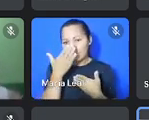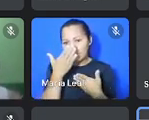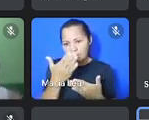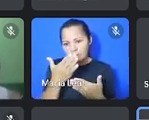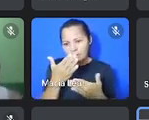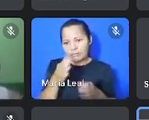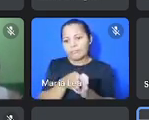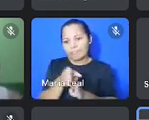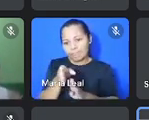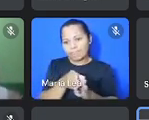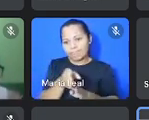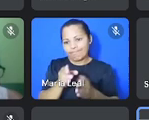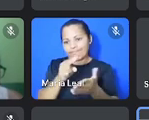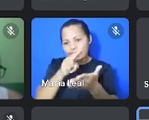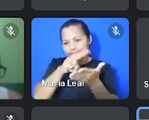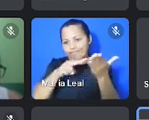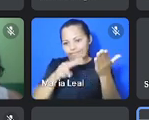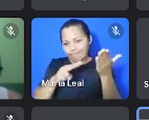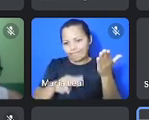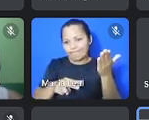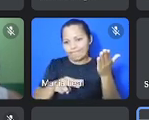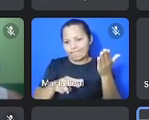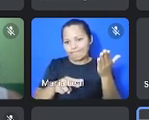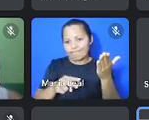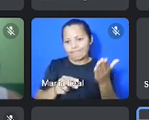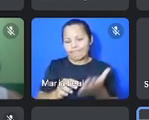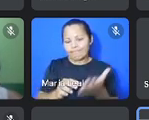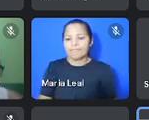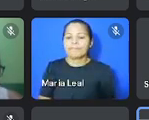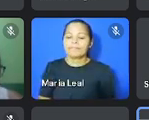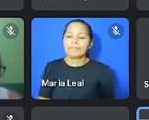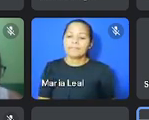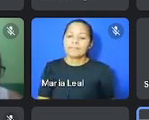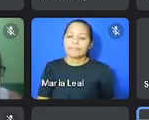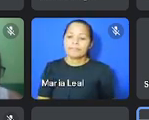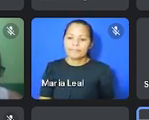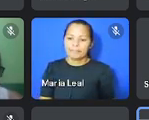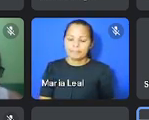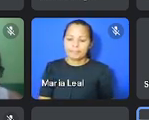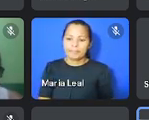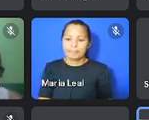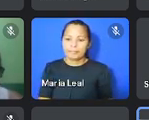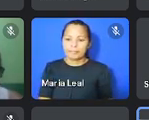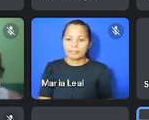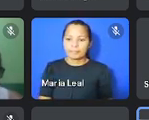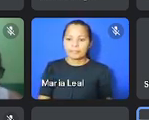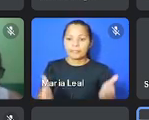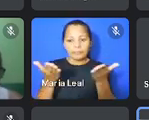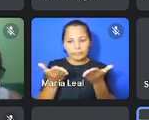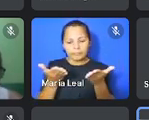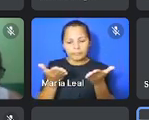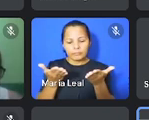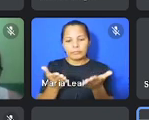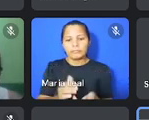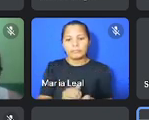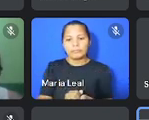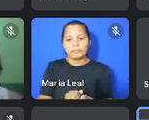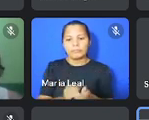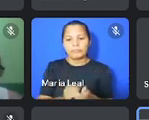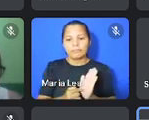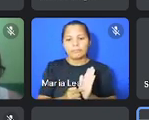vocês leiam o material escrito também. Então, vamos agora para o nosso modelo